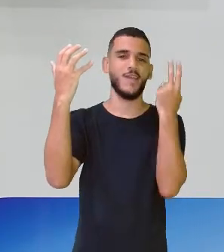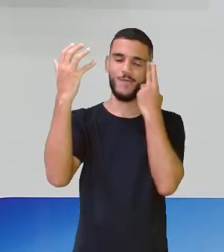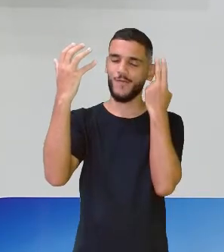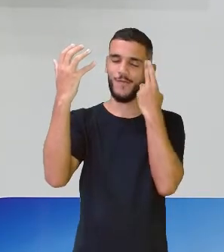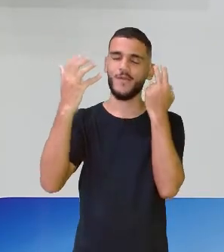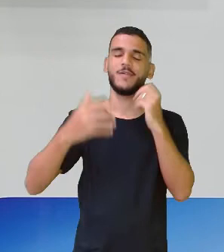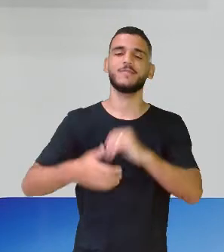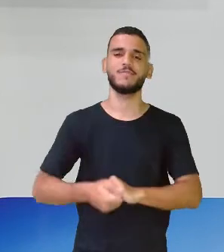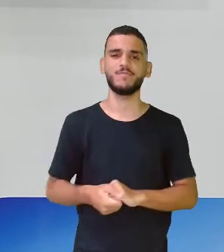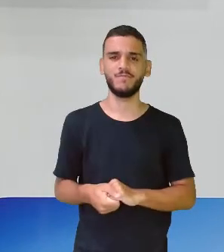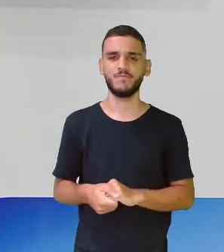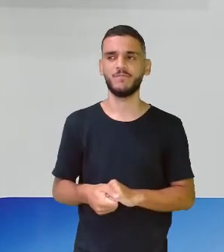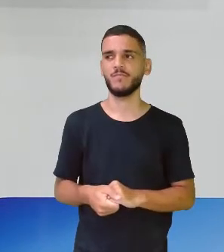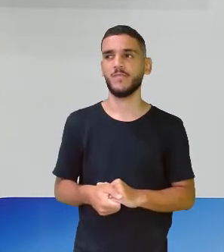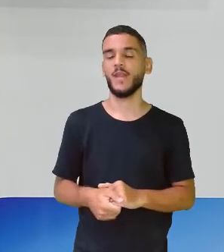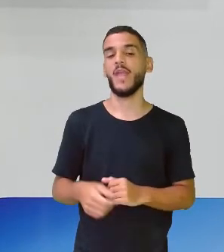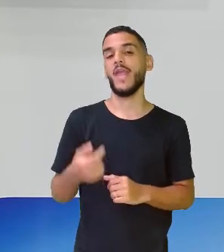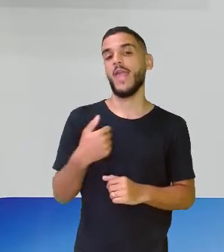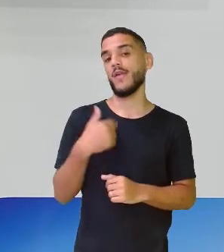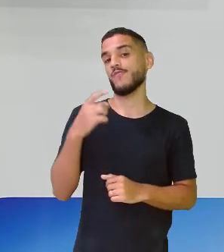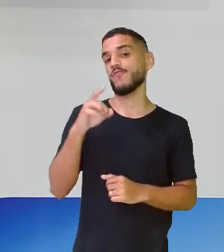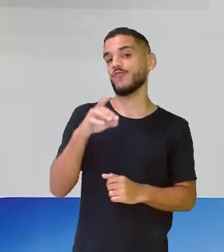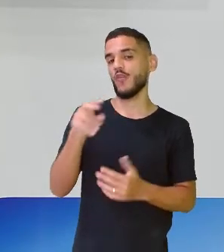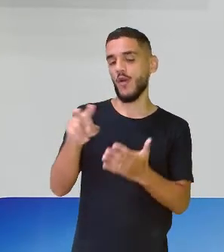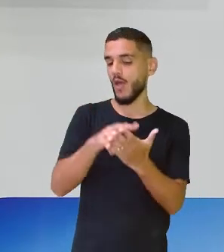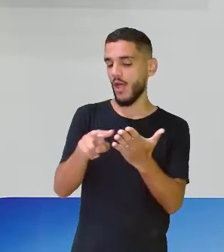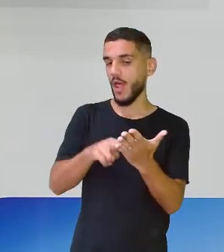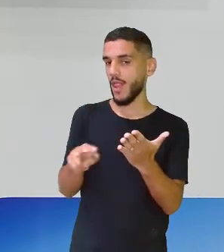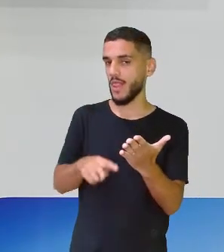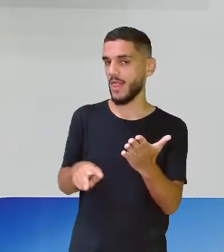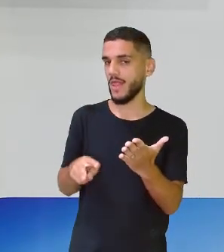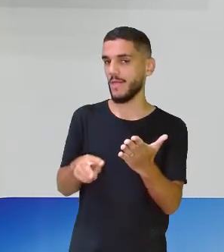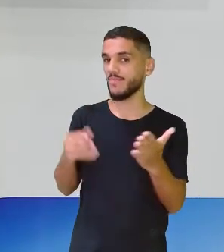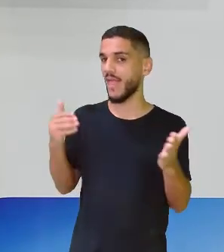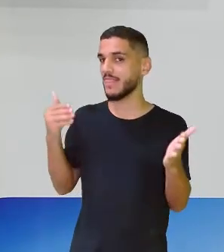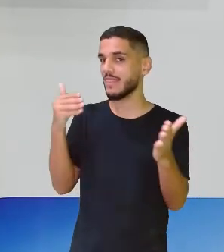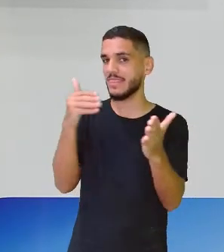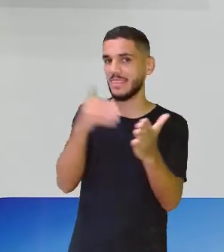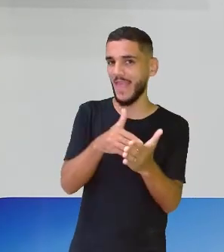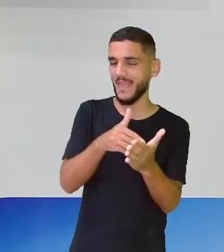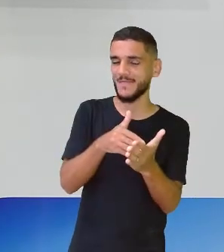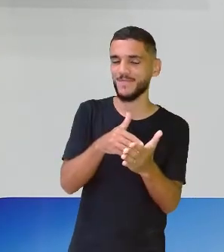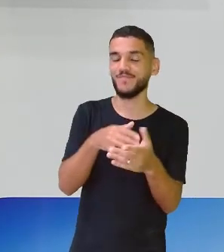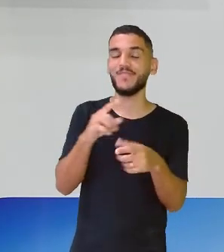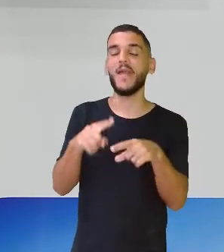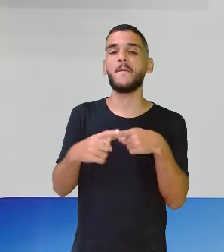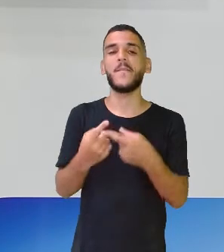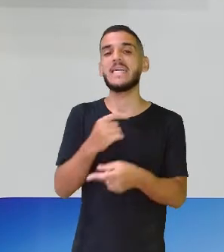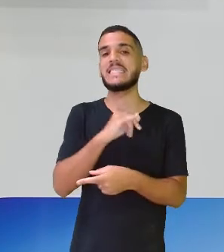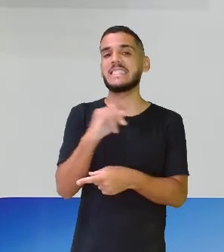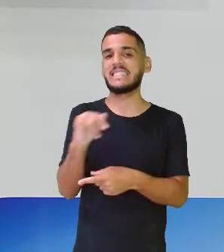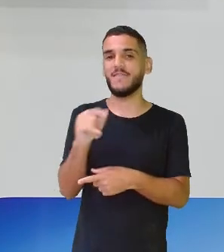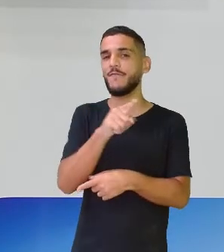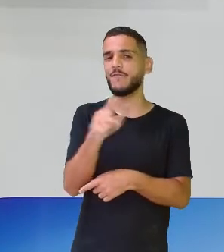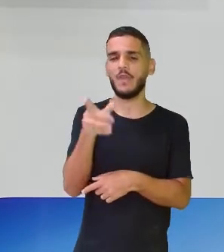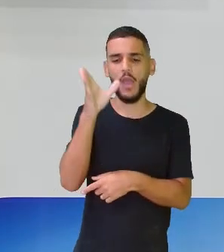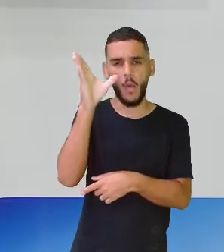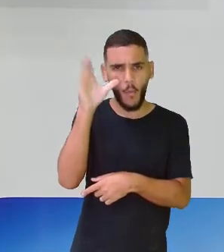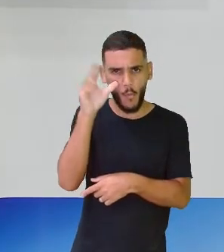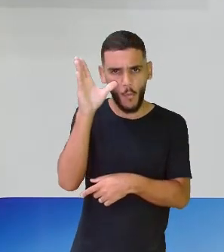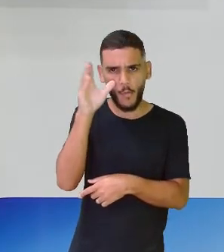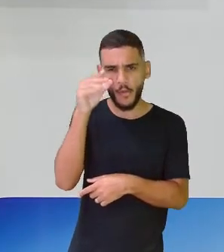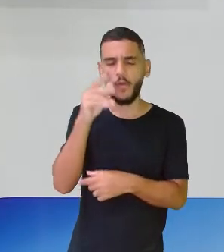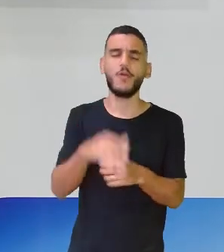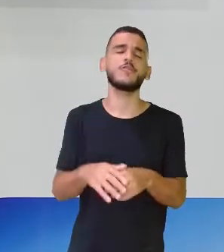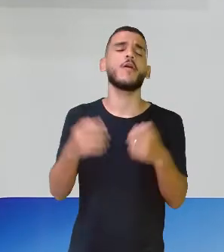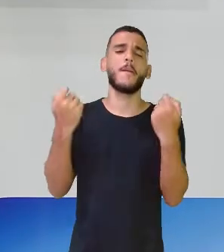é? Eu só vou ler até aí, foi a dica que eu dei. O resto, se vocês quiserem saber,